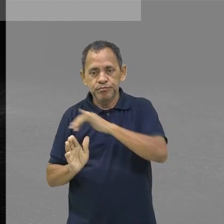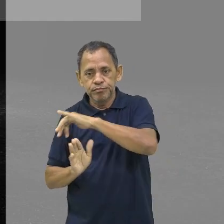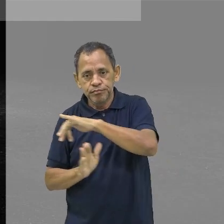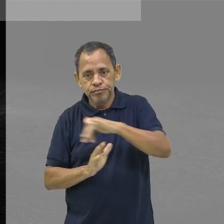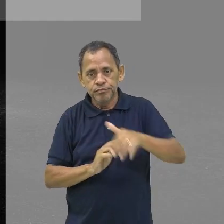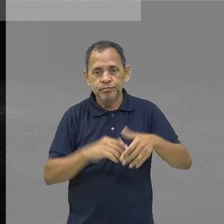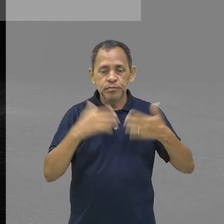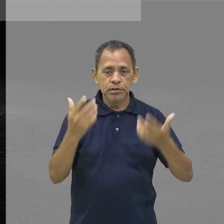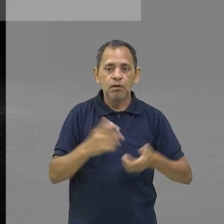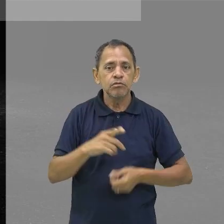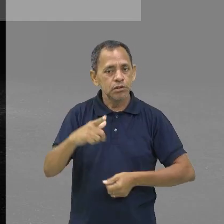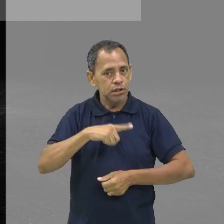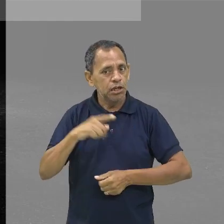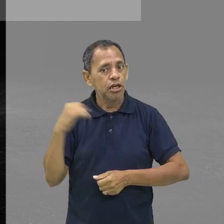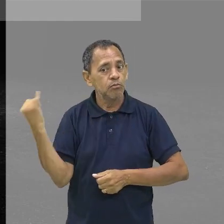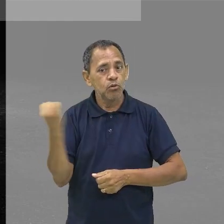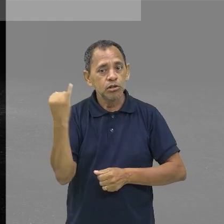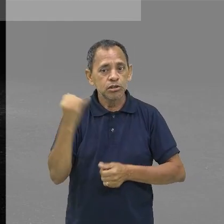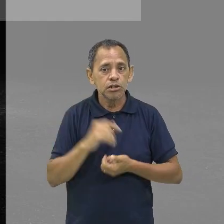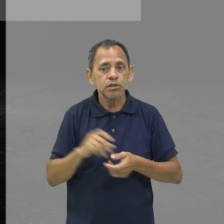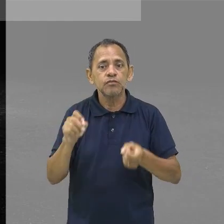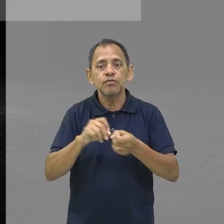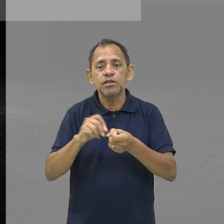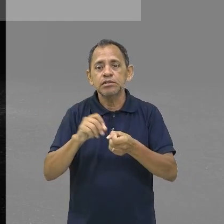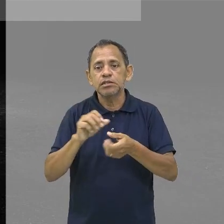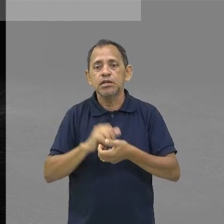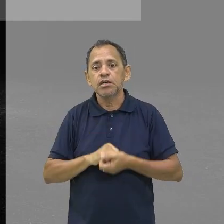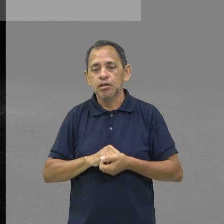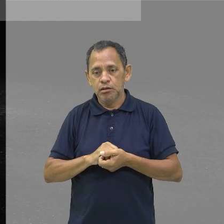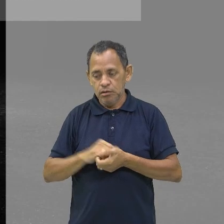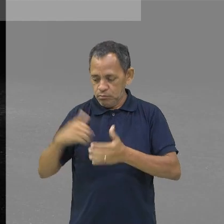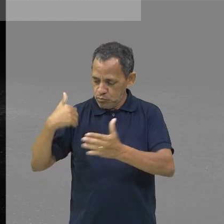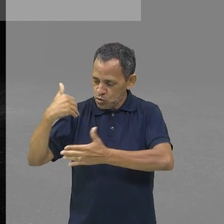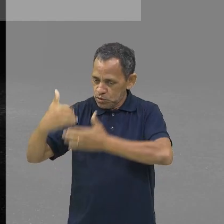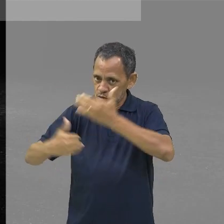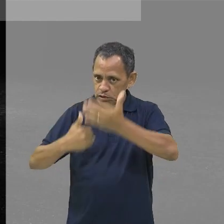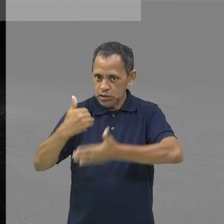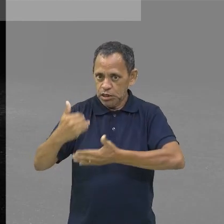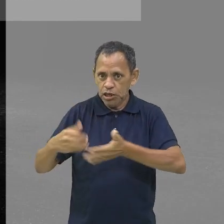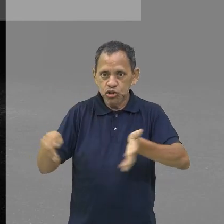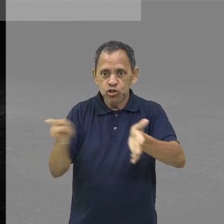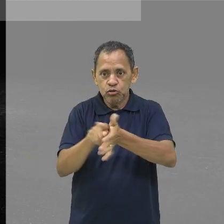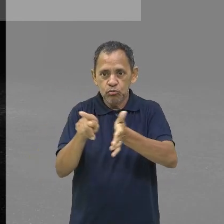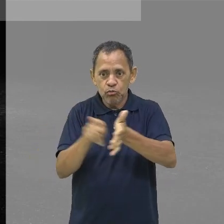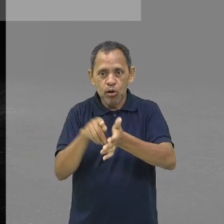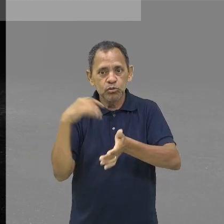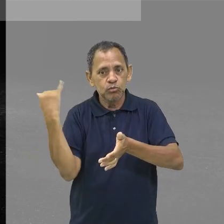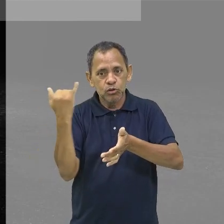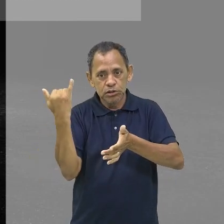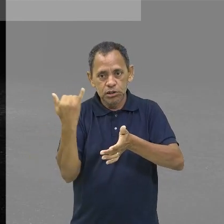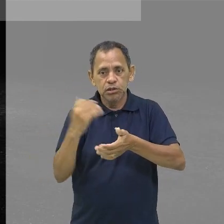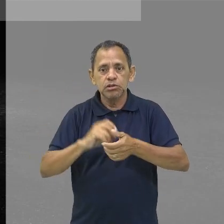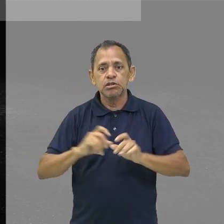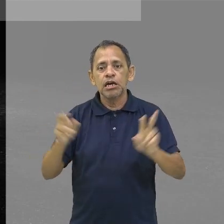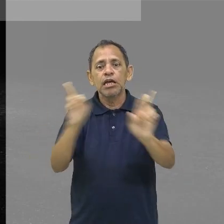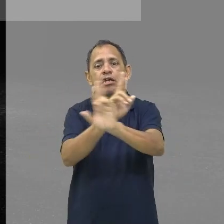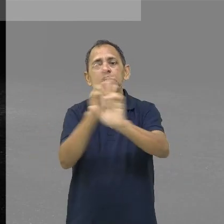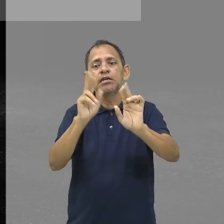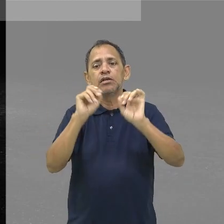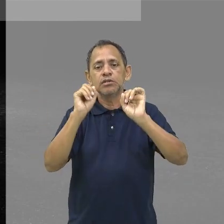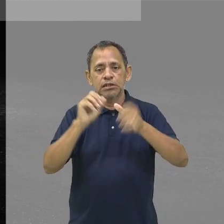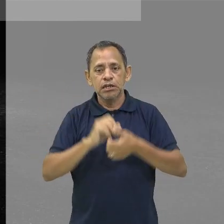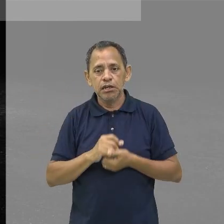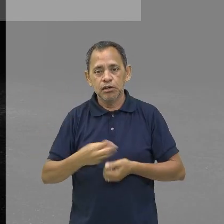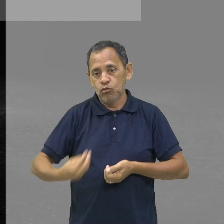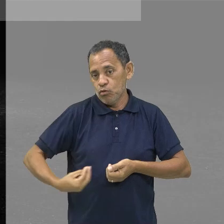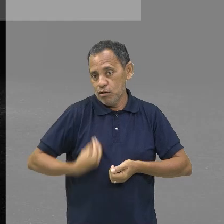essa importância, né, para a realização de processos vitais, que são aqueles processos que estão relacionados com a